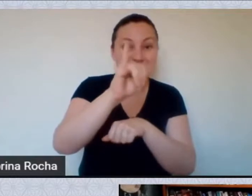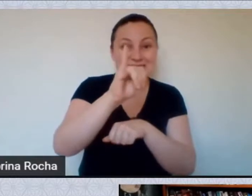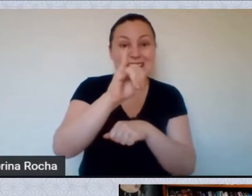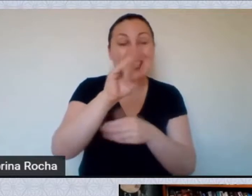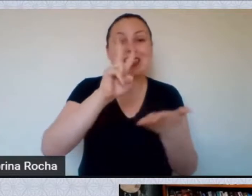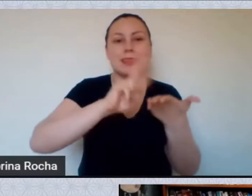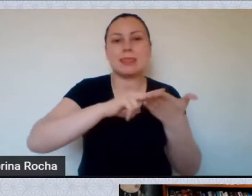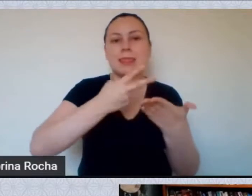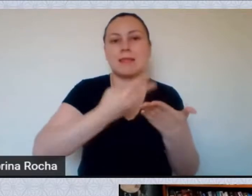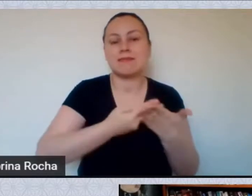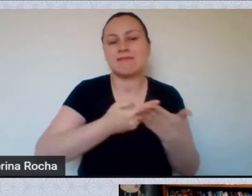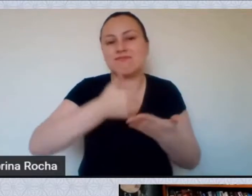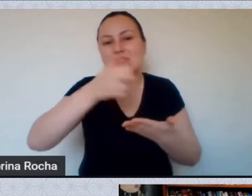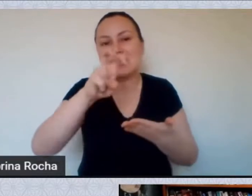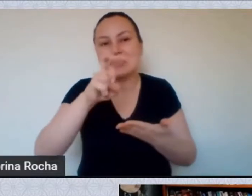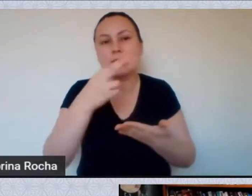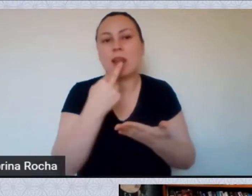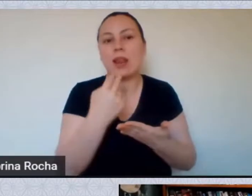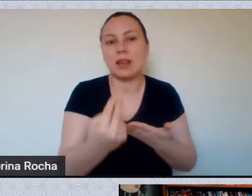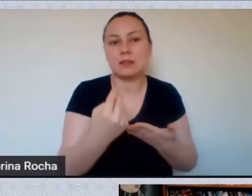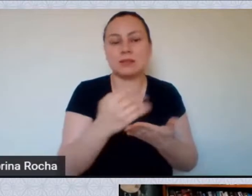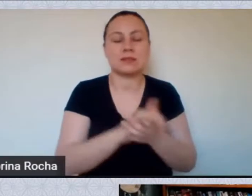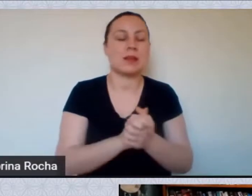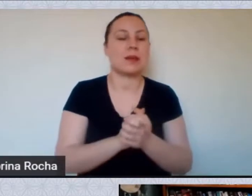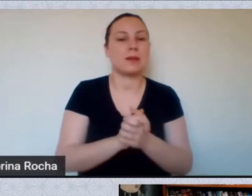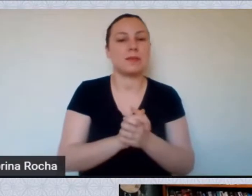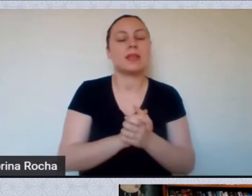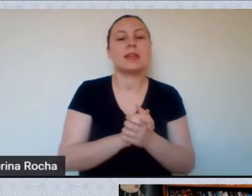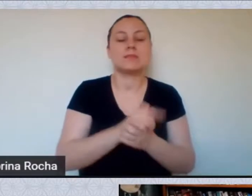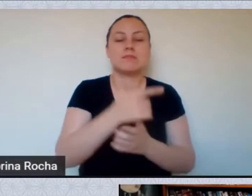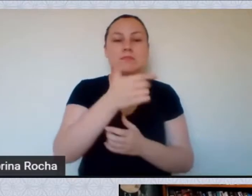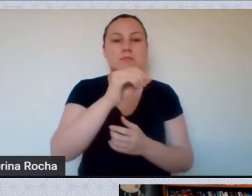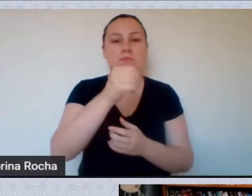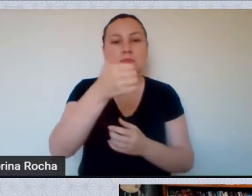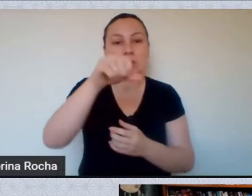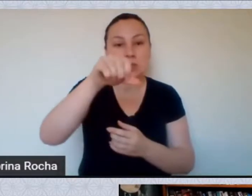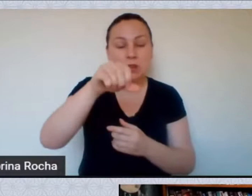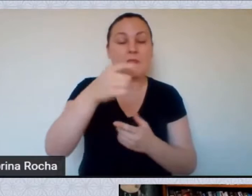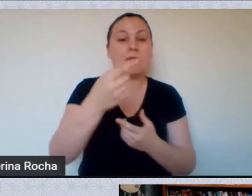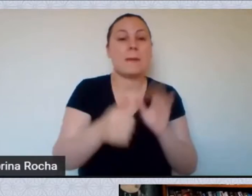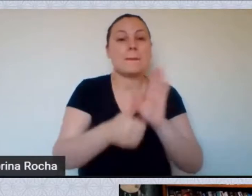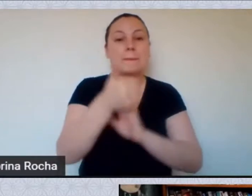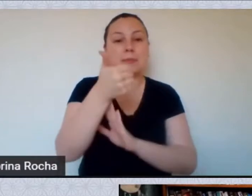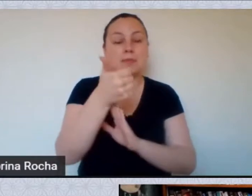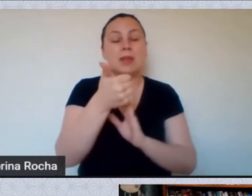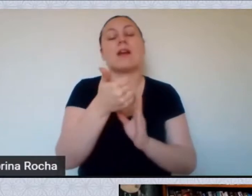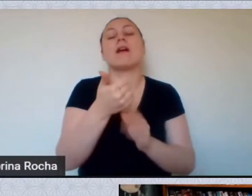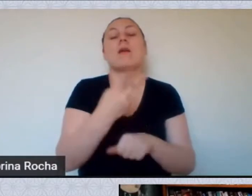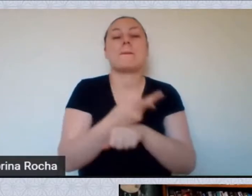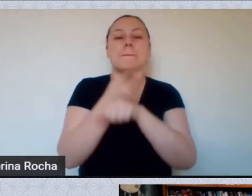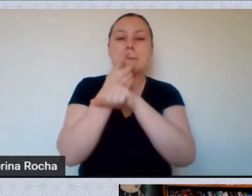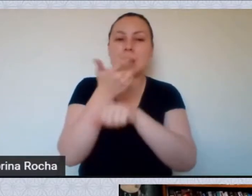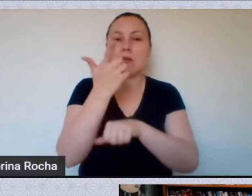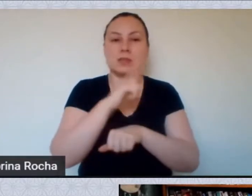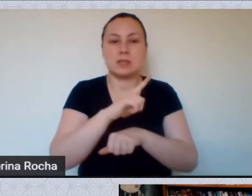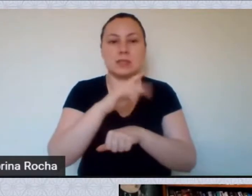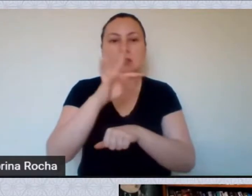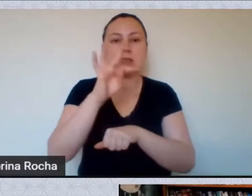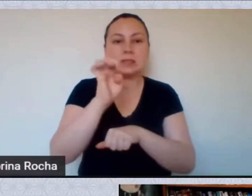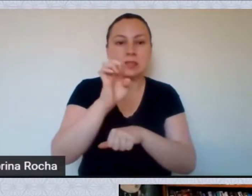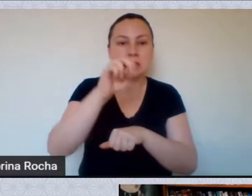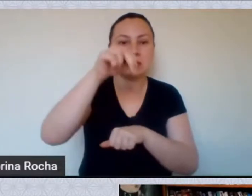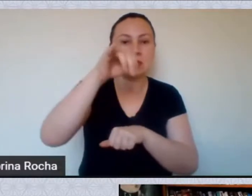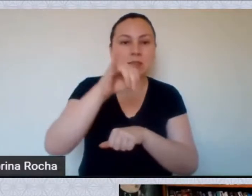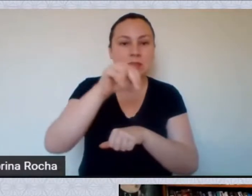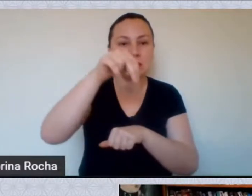Em 2019, foi o primeiro latino-americano a vencer o prêmio Templeton, um dos mais prestigiosos do mundo, concedido a